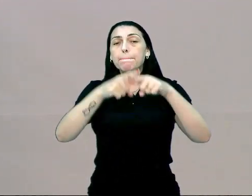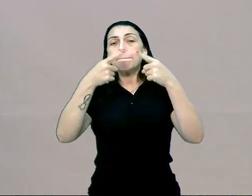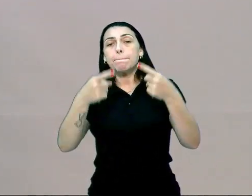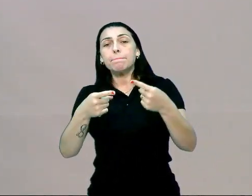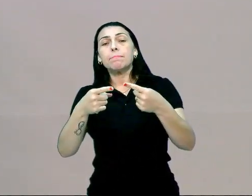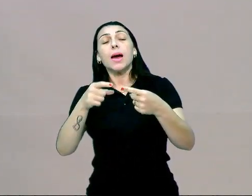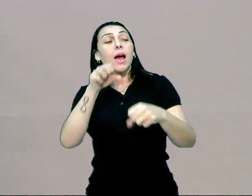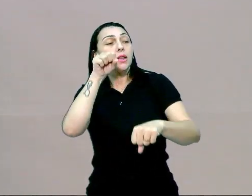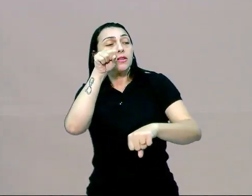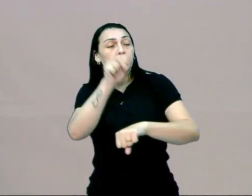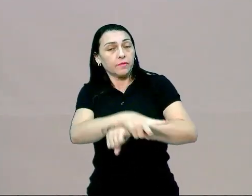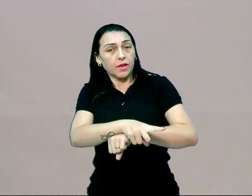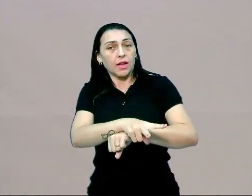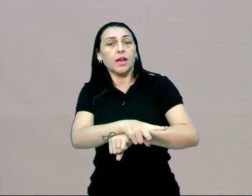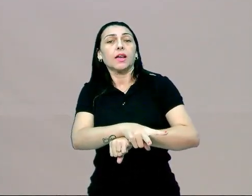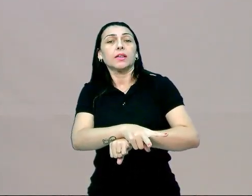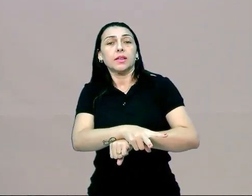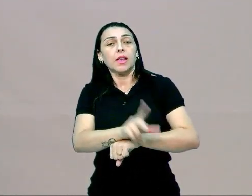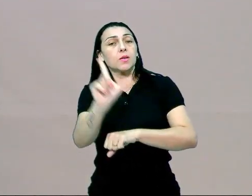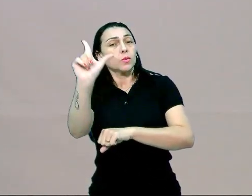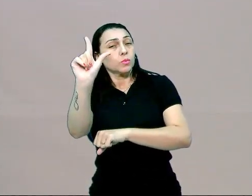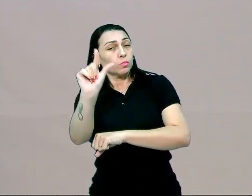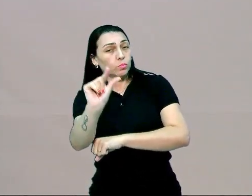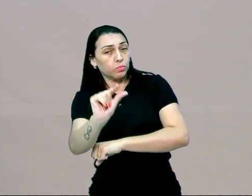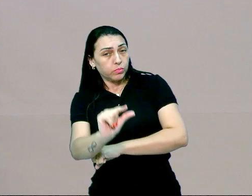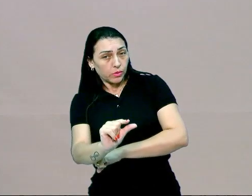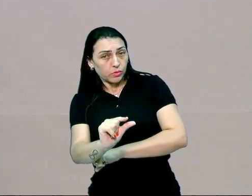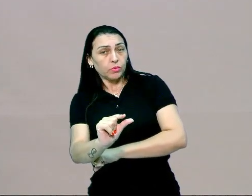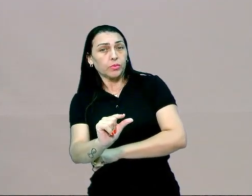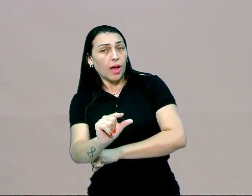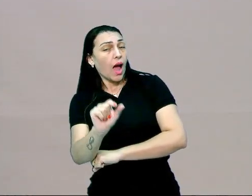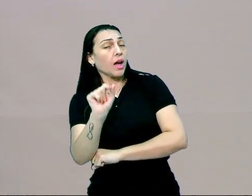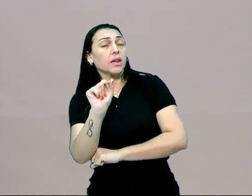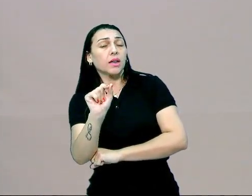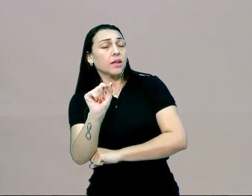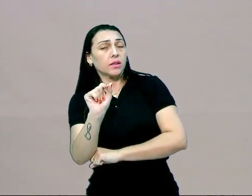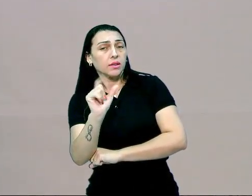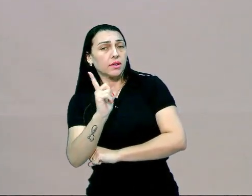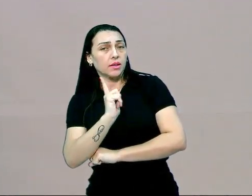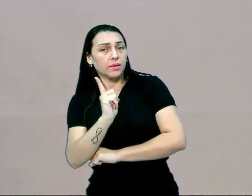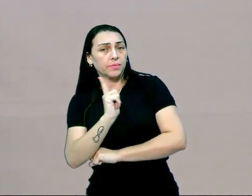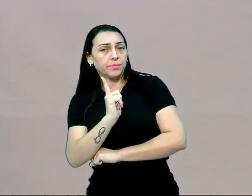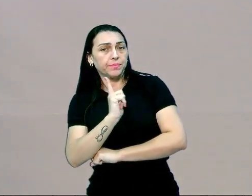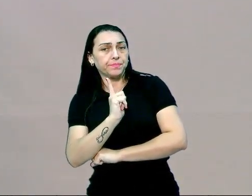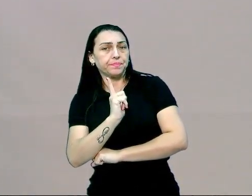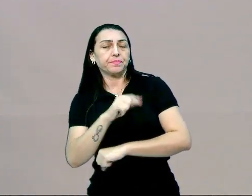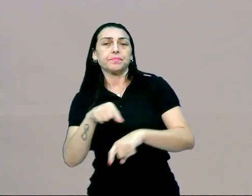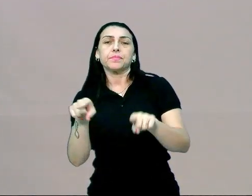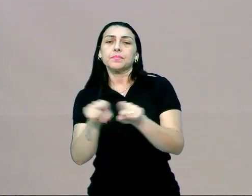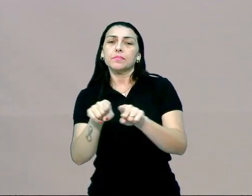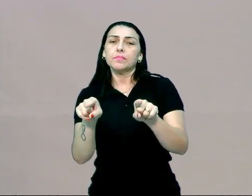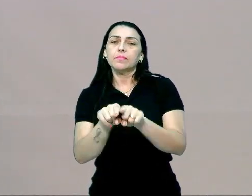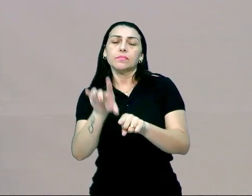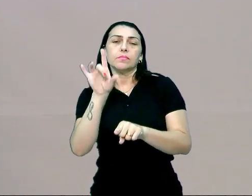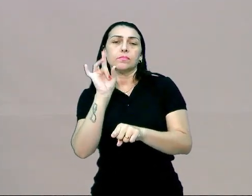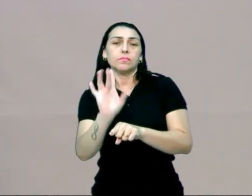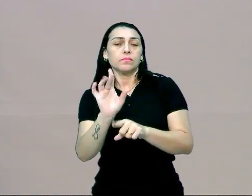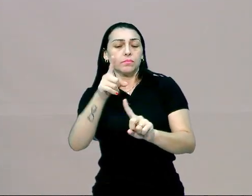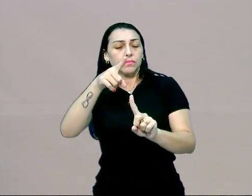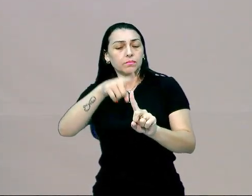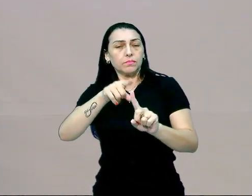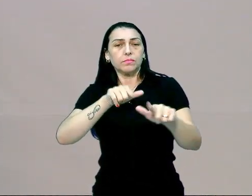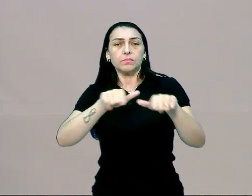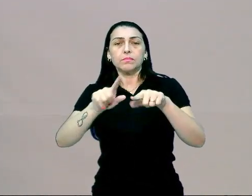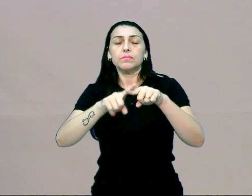as vagas disponíveis para elas correspondem a quê? E aí eu não digo somente o tipo de